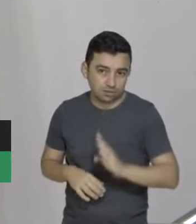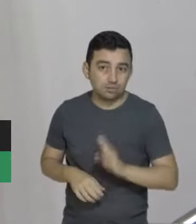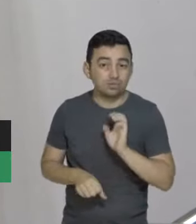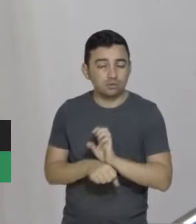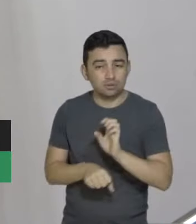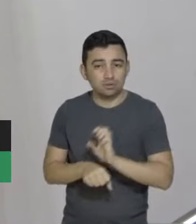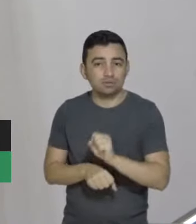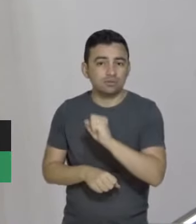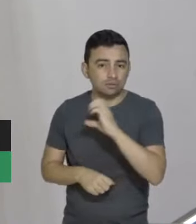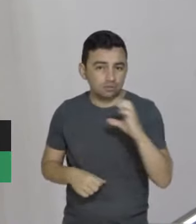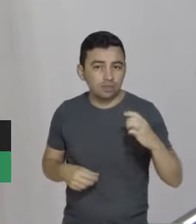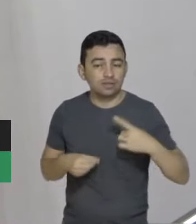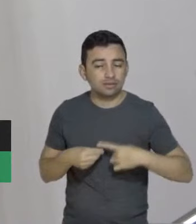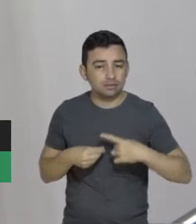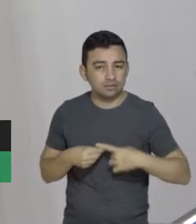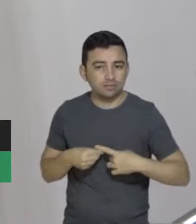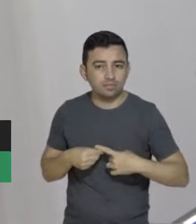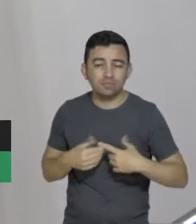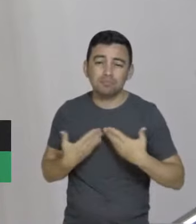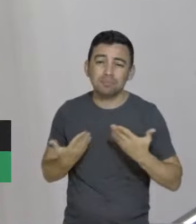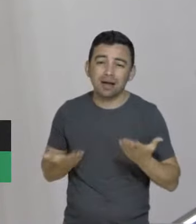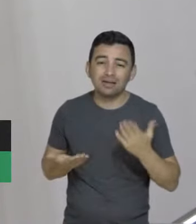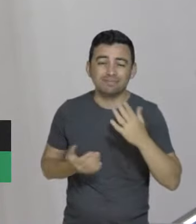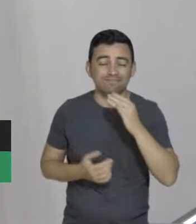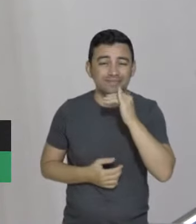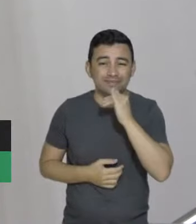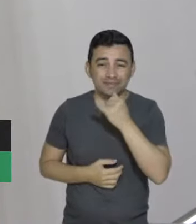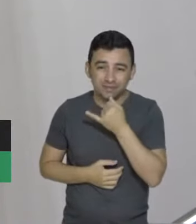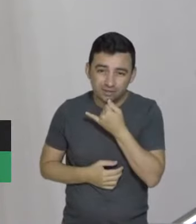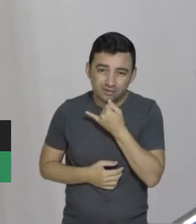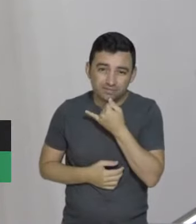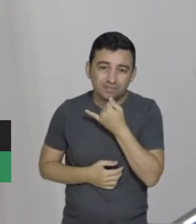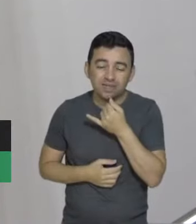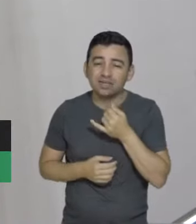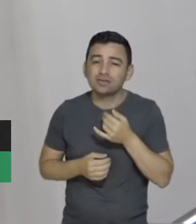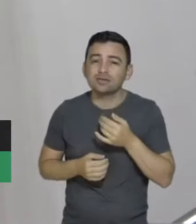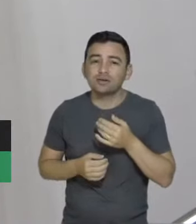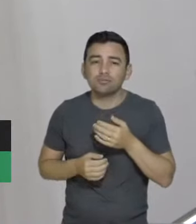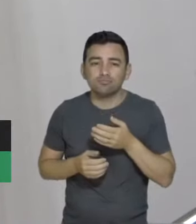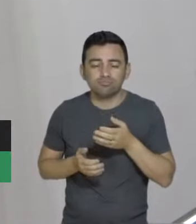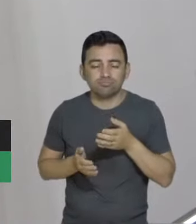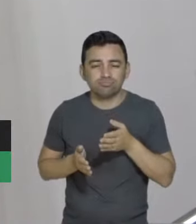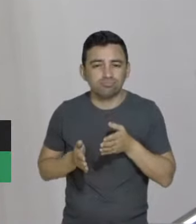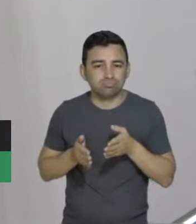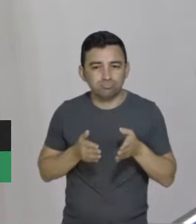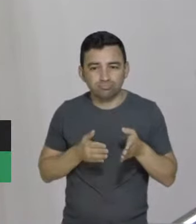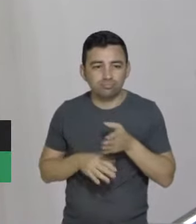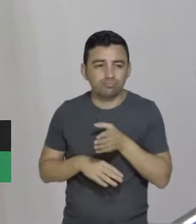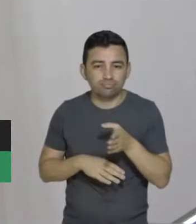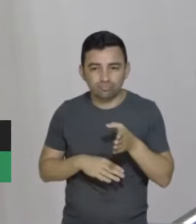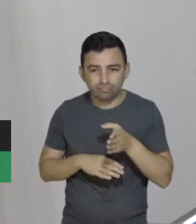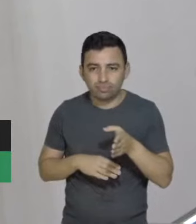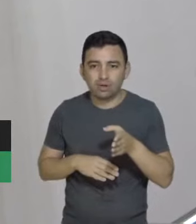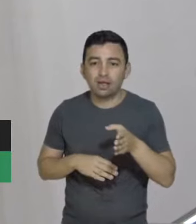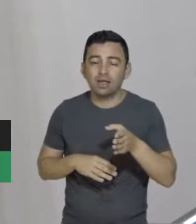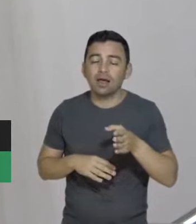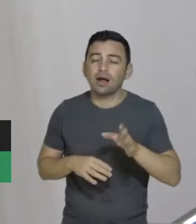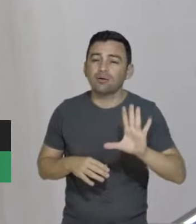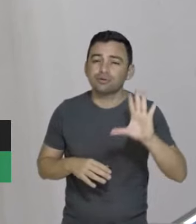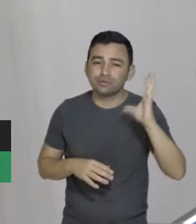nosso município. Mas, infelizmente, no trajeto, perdemos 5 amigos da mesma